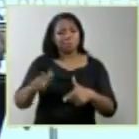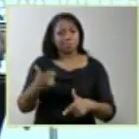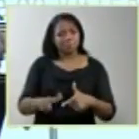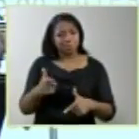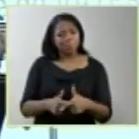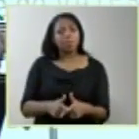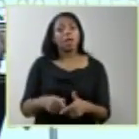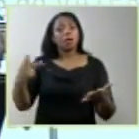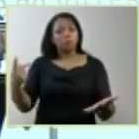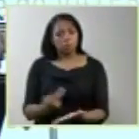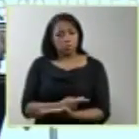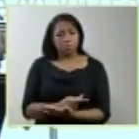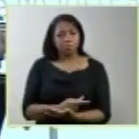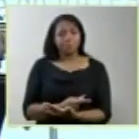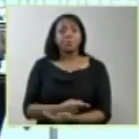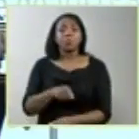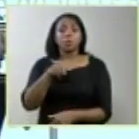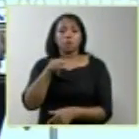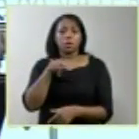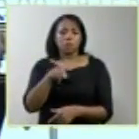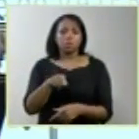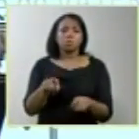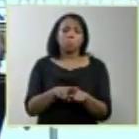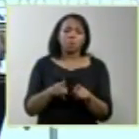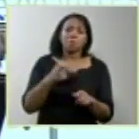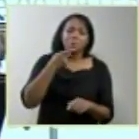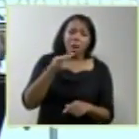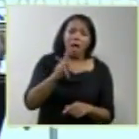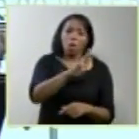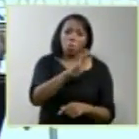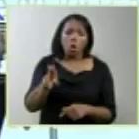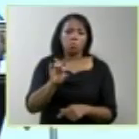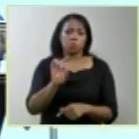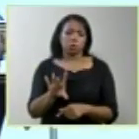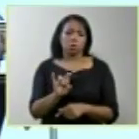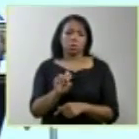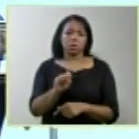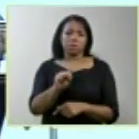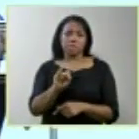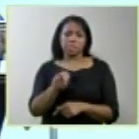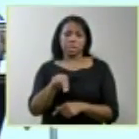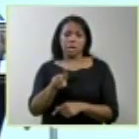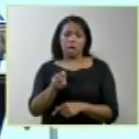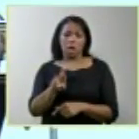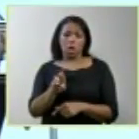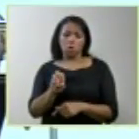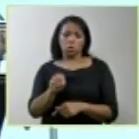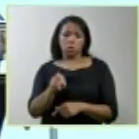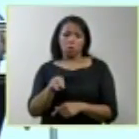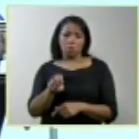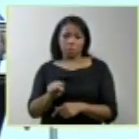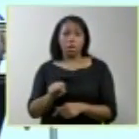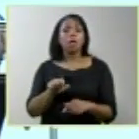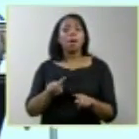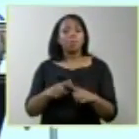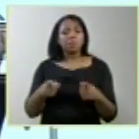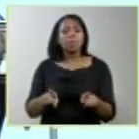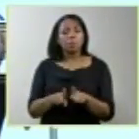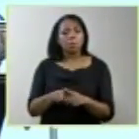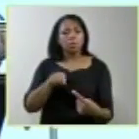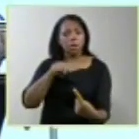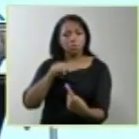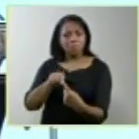é apenas um deles. Cito apenas o nome de alguma dessas síndromes para exemplificar. E ela pode estar associada a